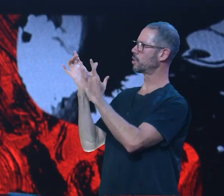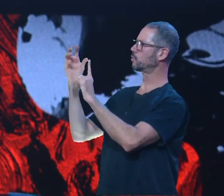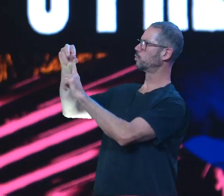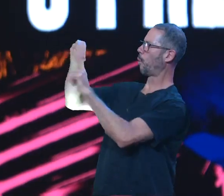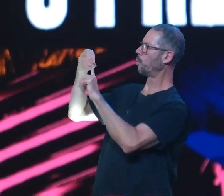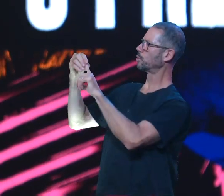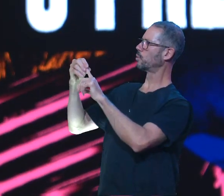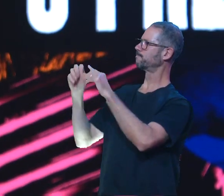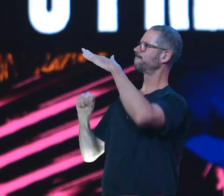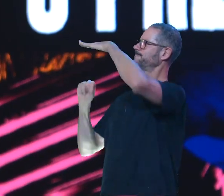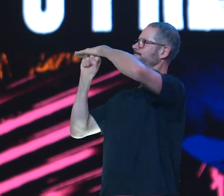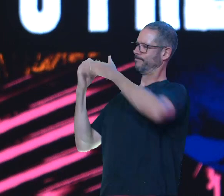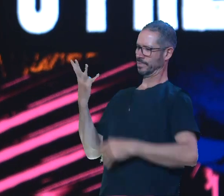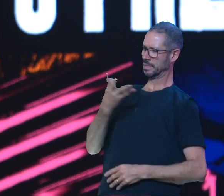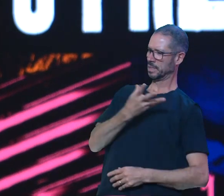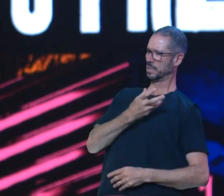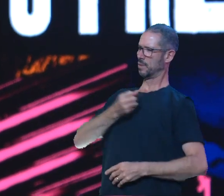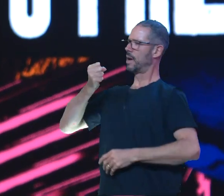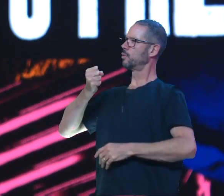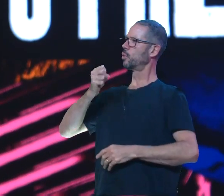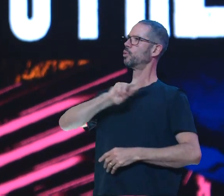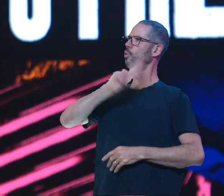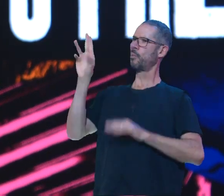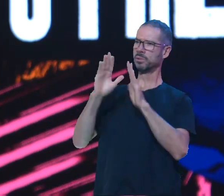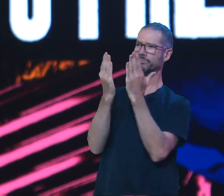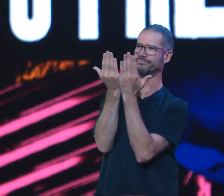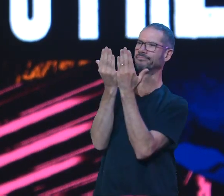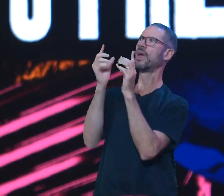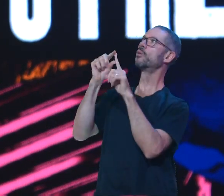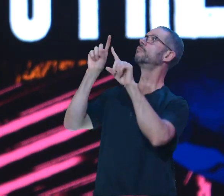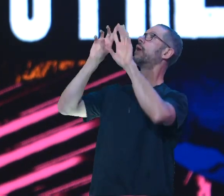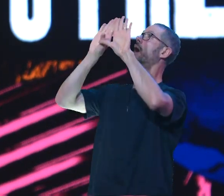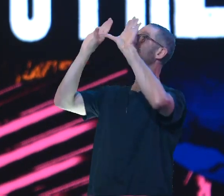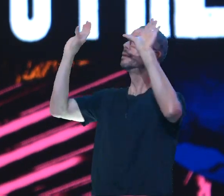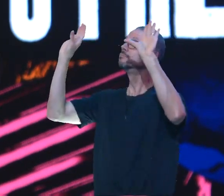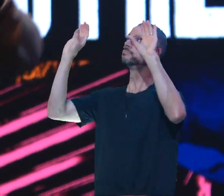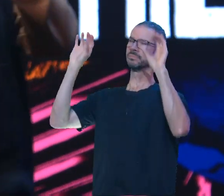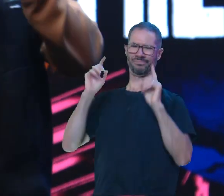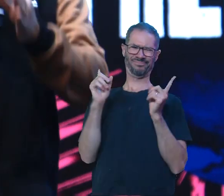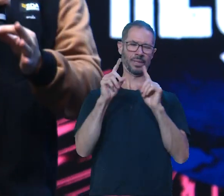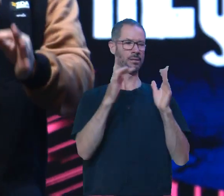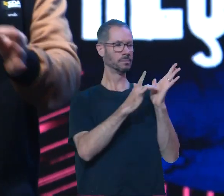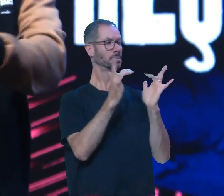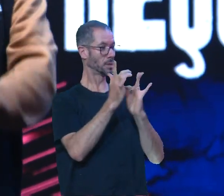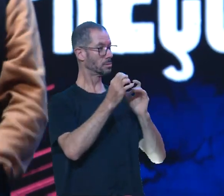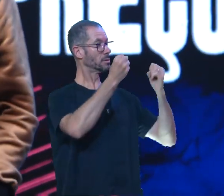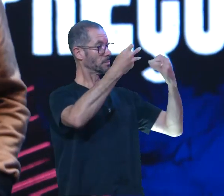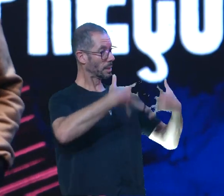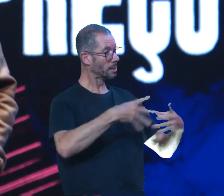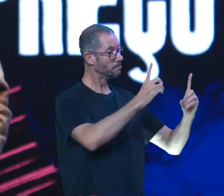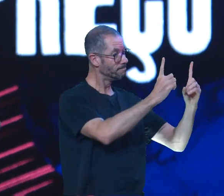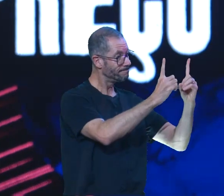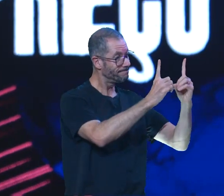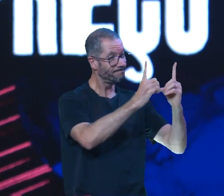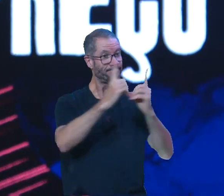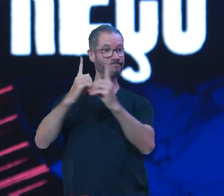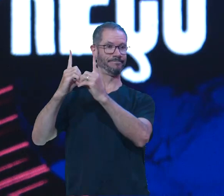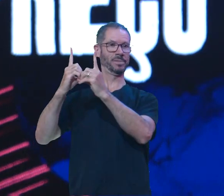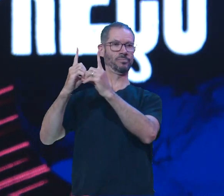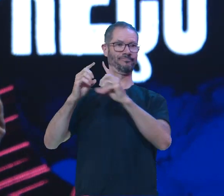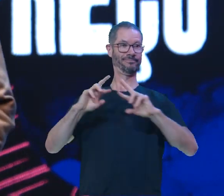suficiente Salvador e têm seus nomes escritos no livro da vida. Jesus está falando aqui sobre discipulado.